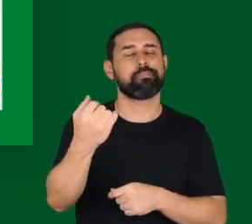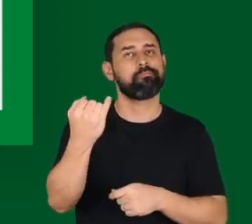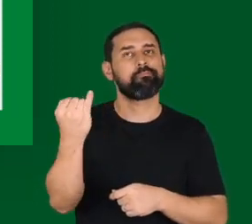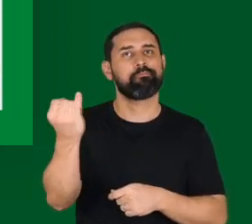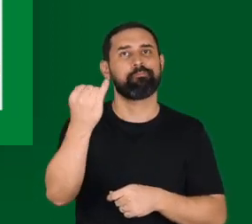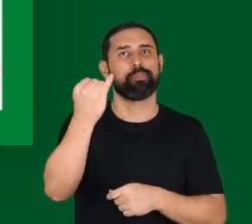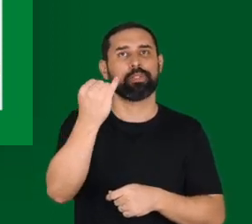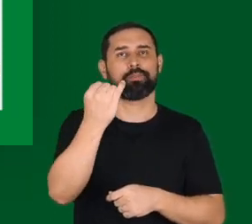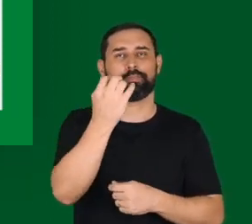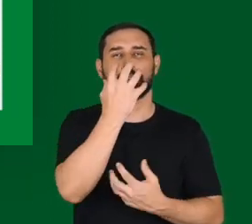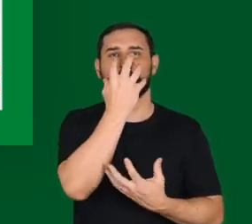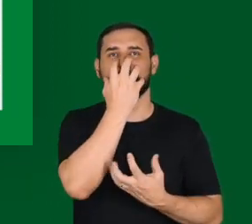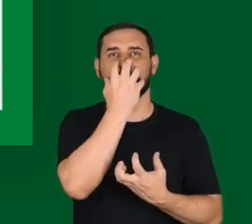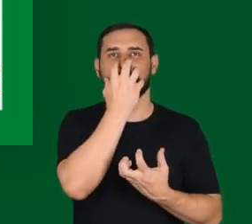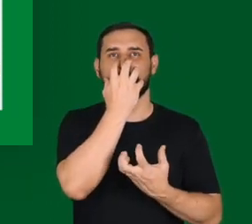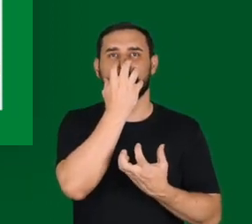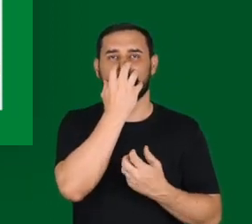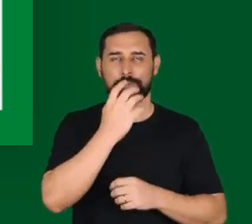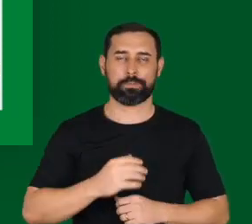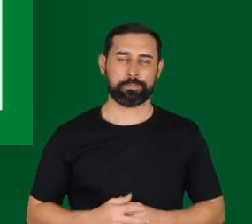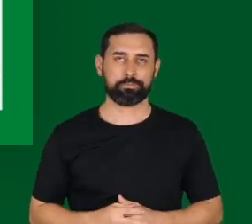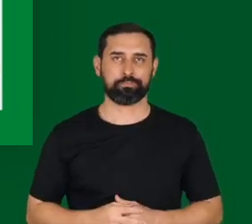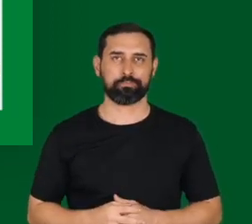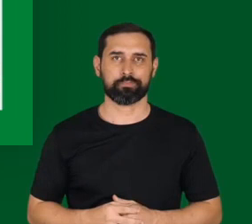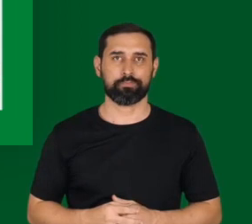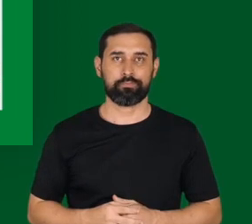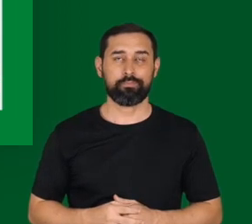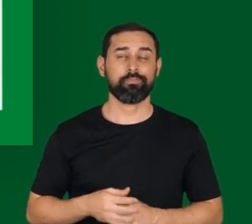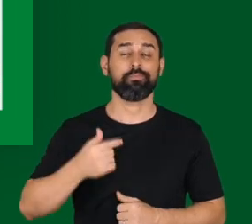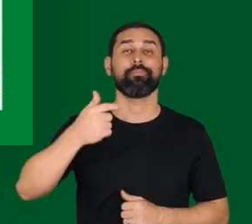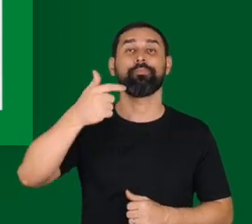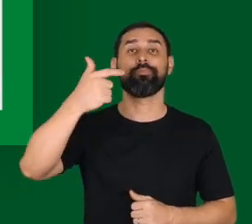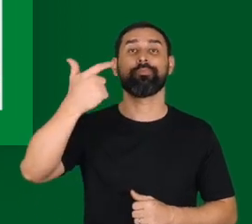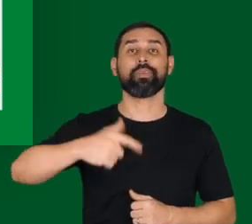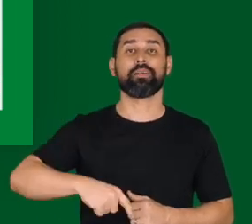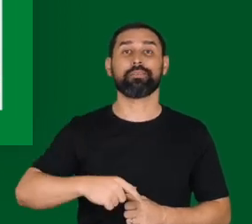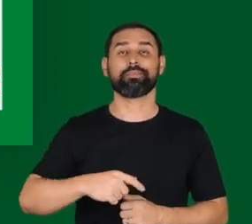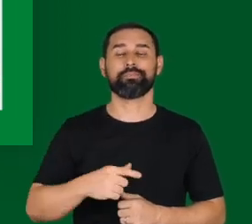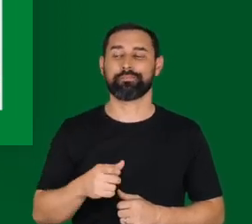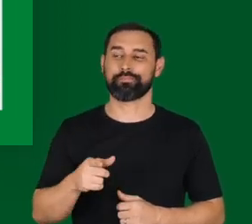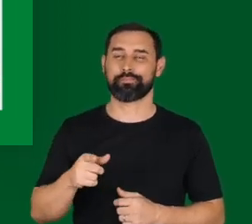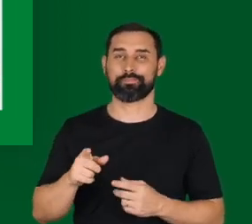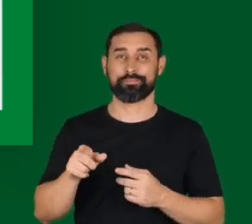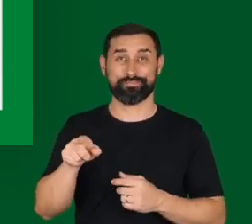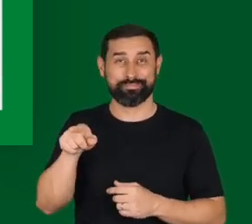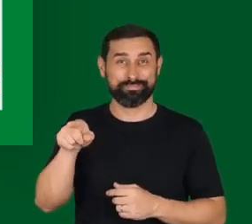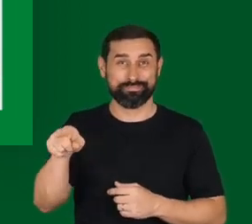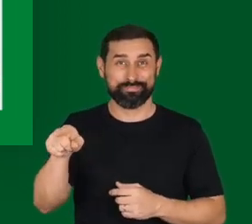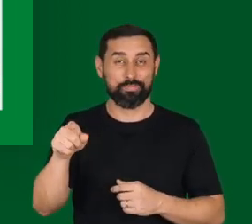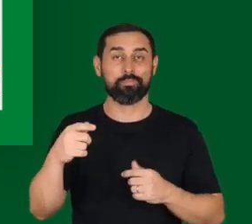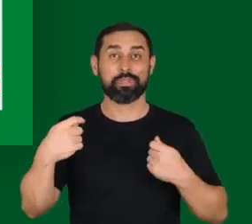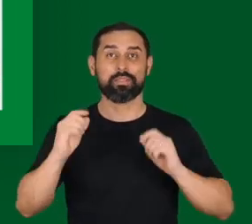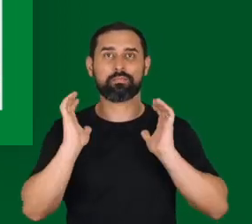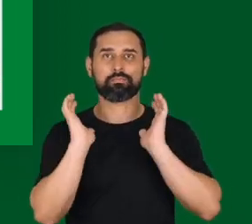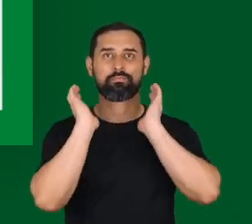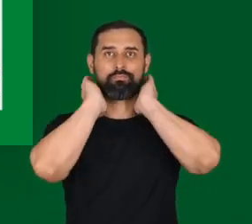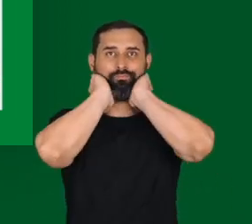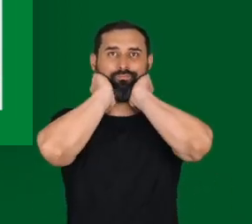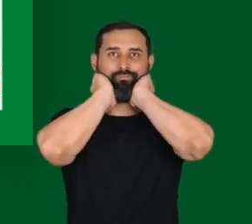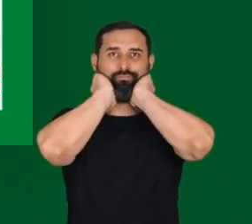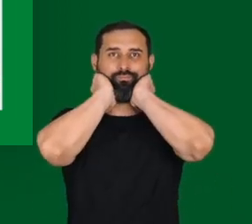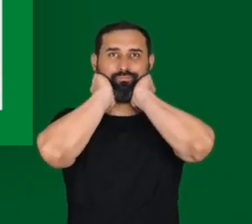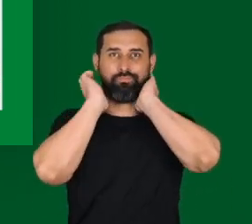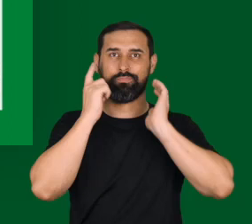sob máscara não inalante, tá? E, além da abertura de via aérea, a gente tem também a estabilização com o